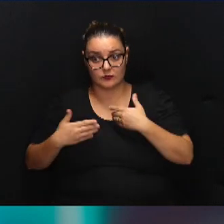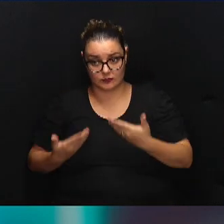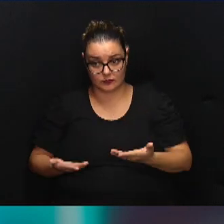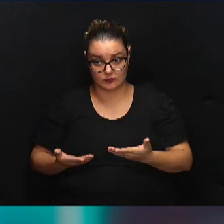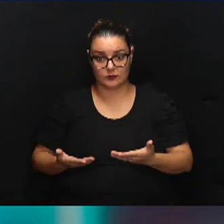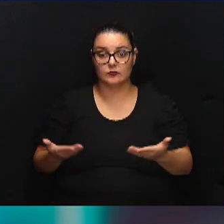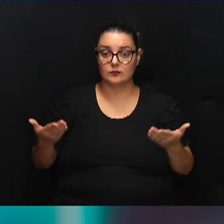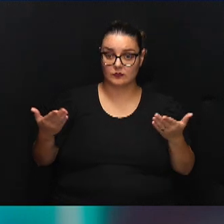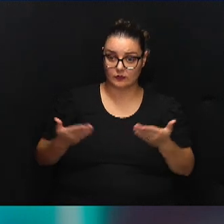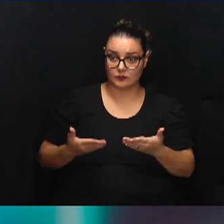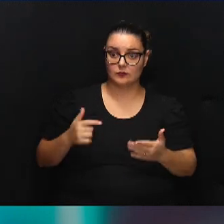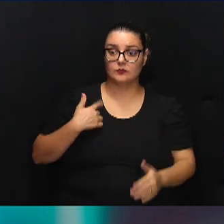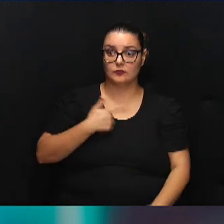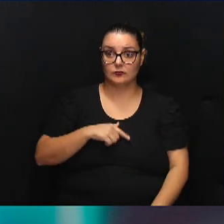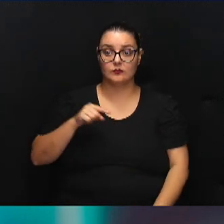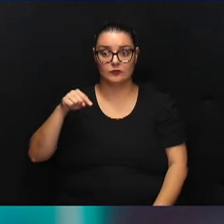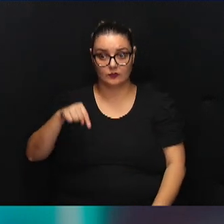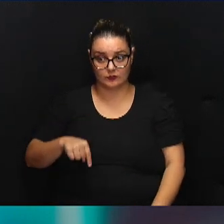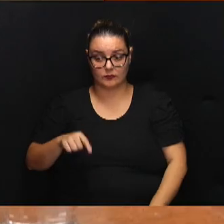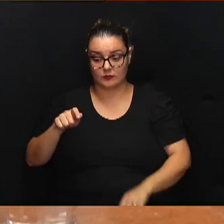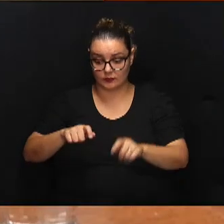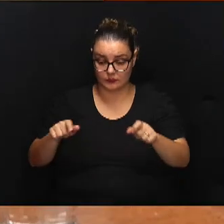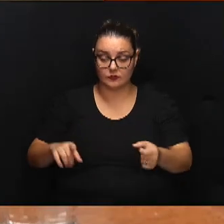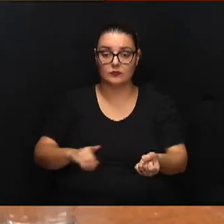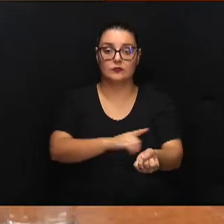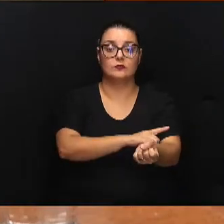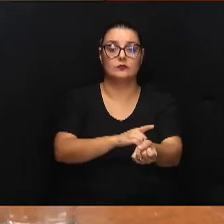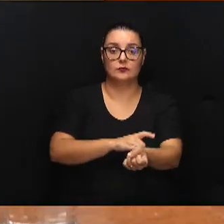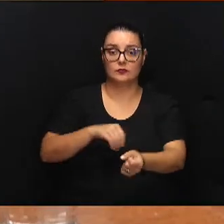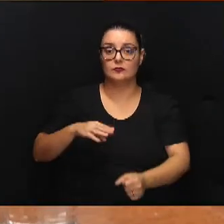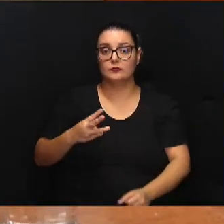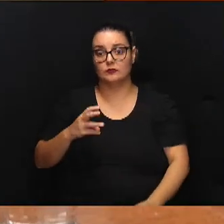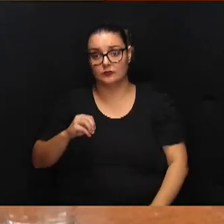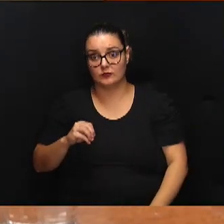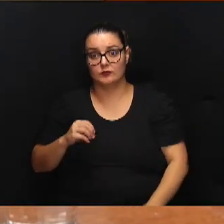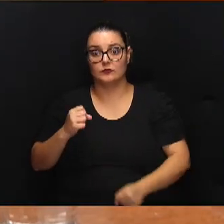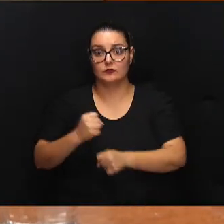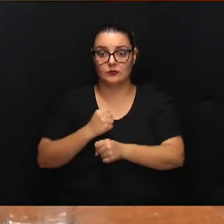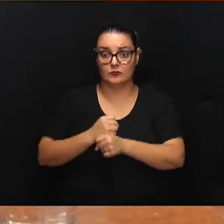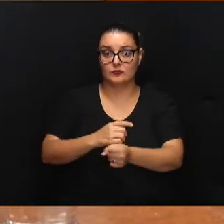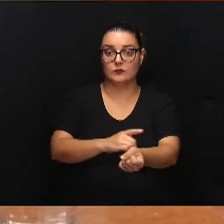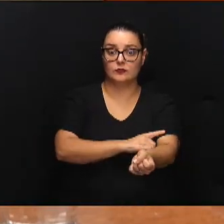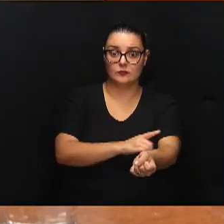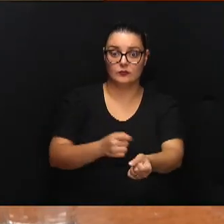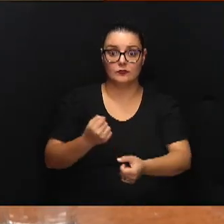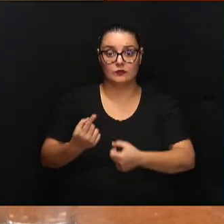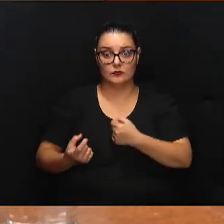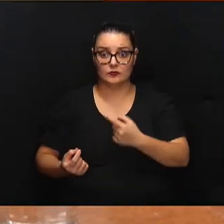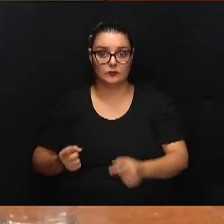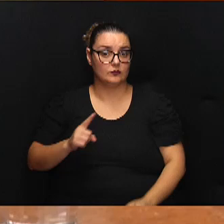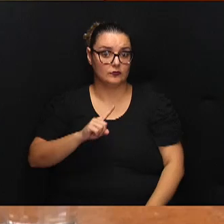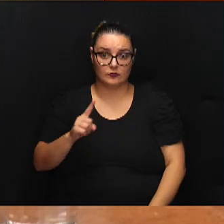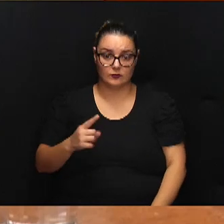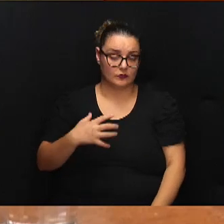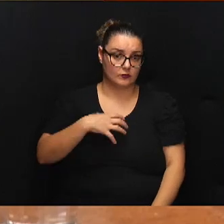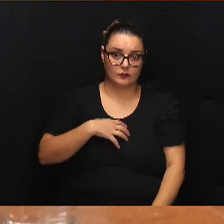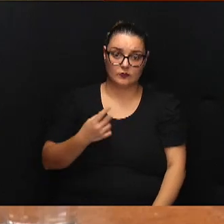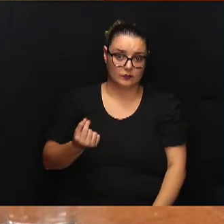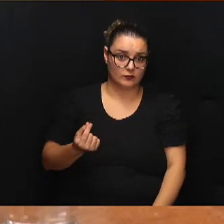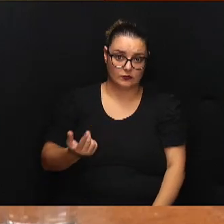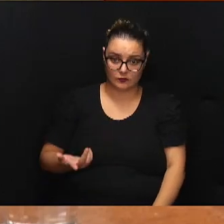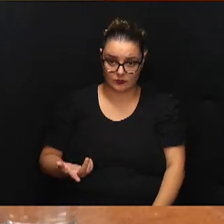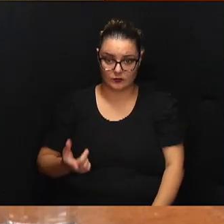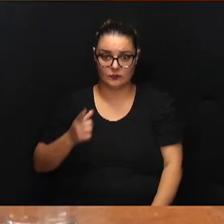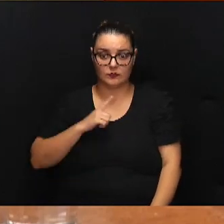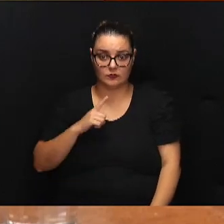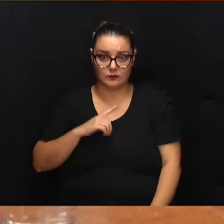E hoje nós só estamos aqui, pessoas com diabetes, com mais de 30 anos de diabetes, porque não porque eu tinha condição financeira, mas eu